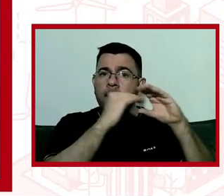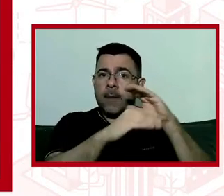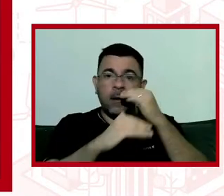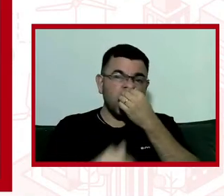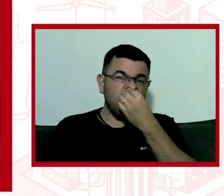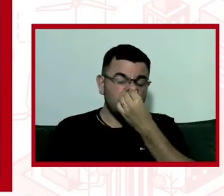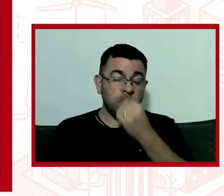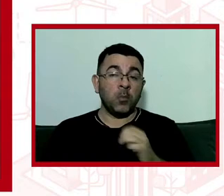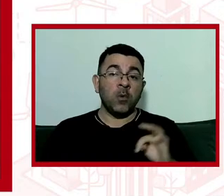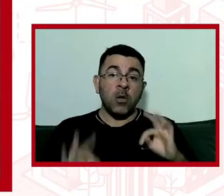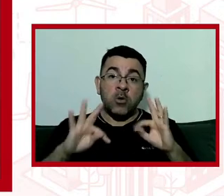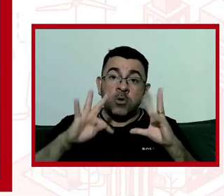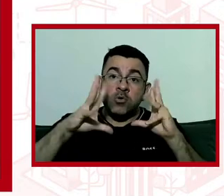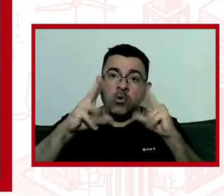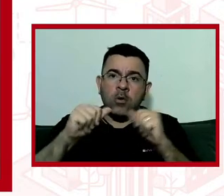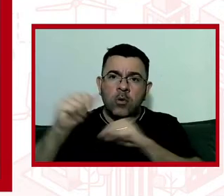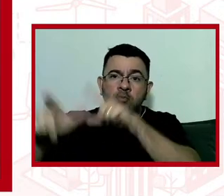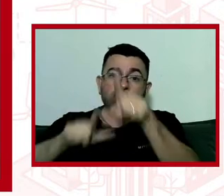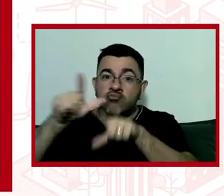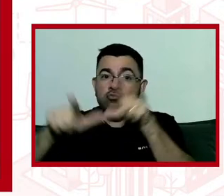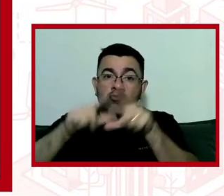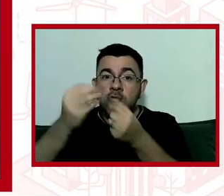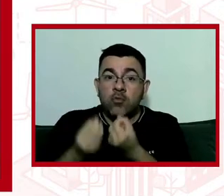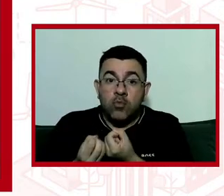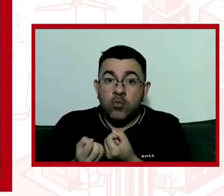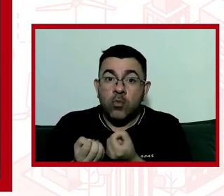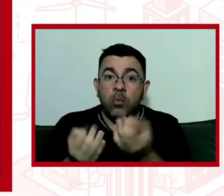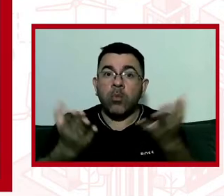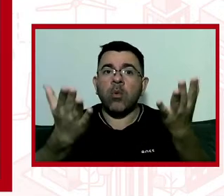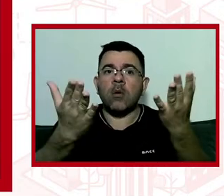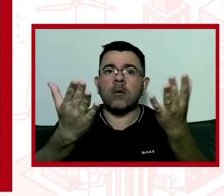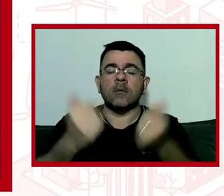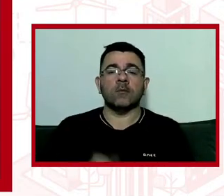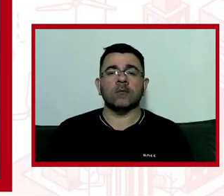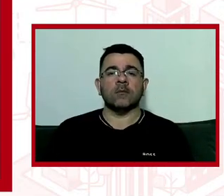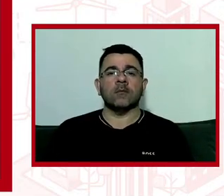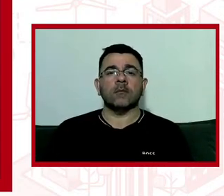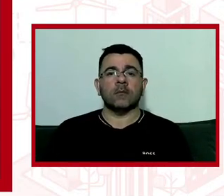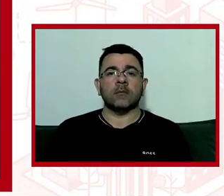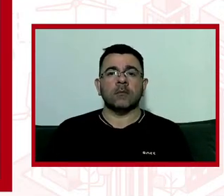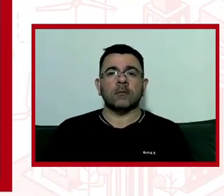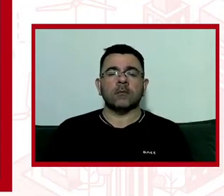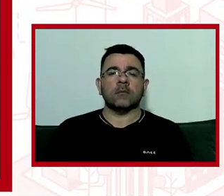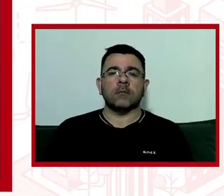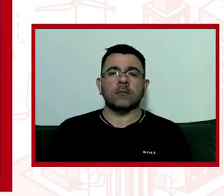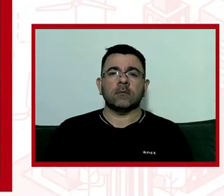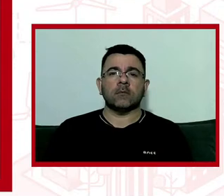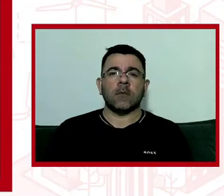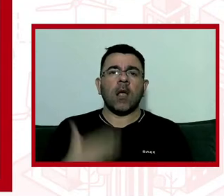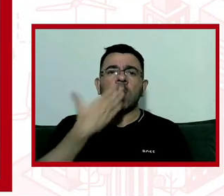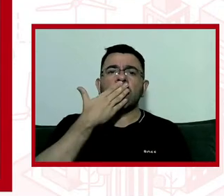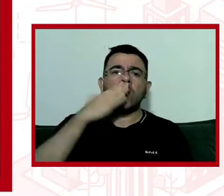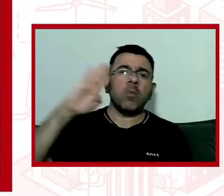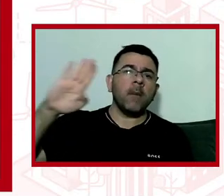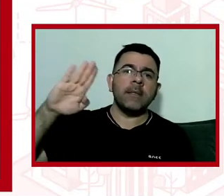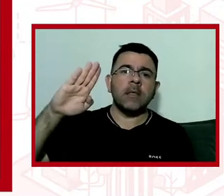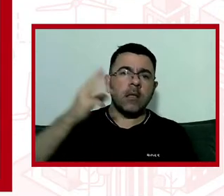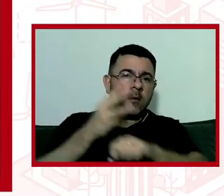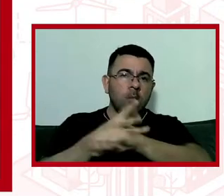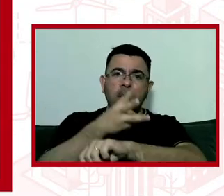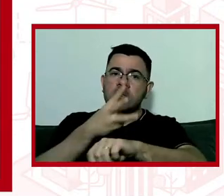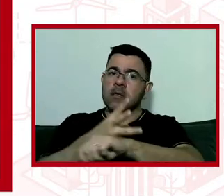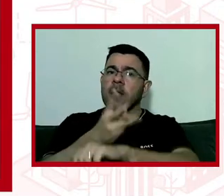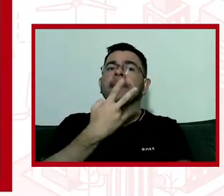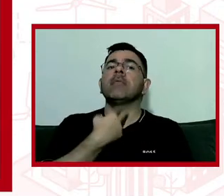todas são de serviço é pro ido aqui uma diretriz da nossa gestão você fazer propaganda por WhatsApp porque a melhor